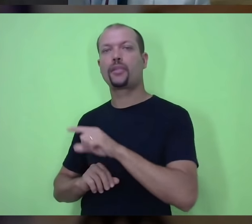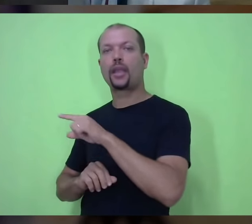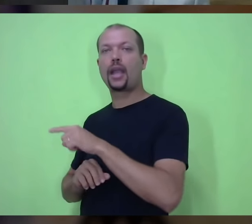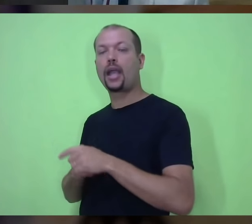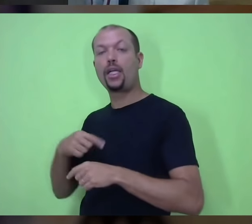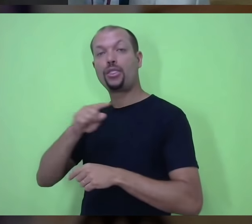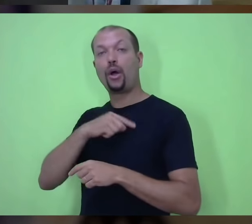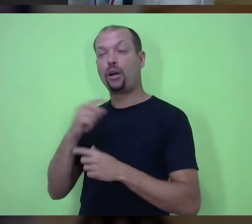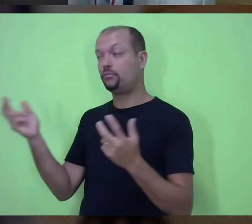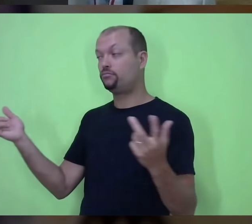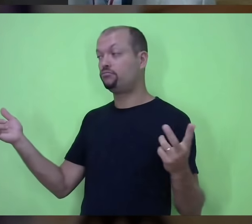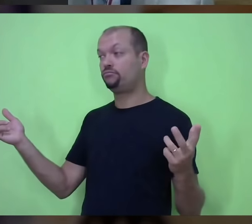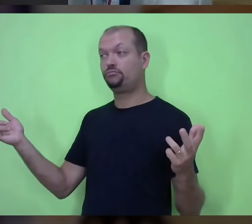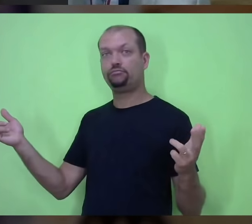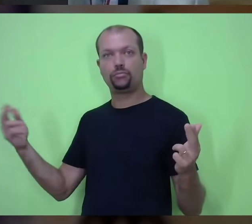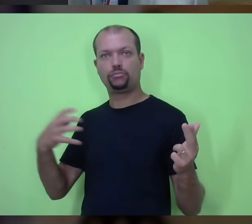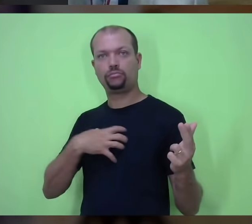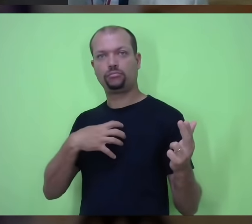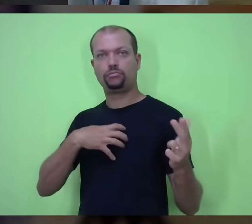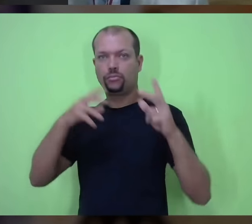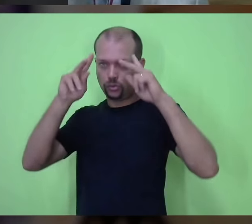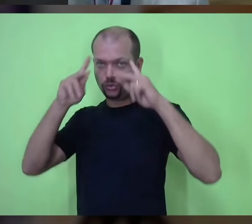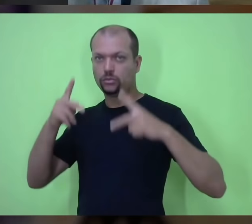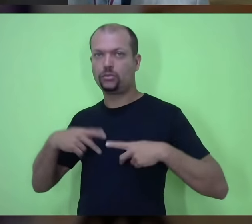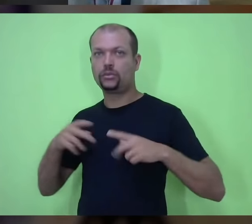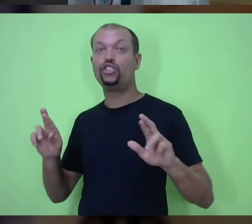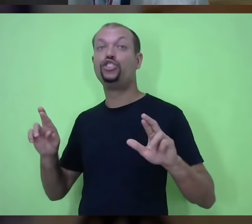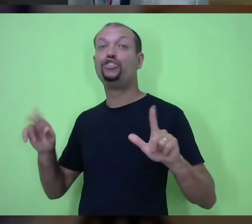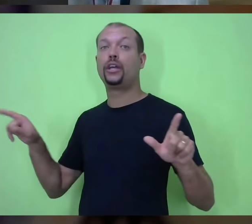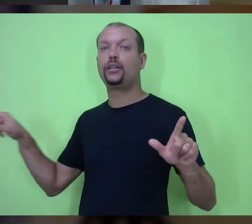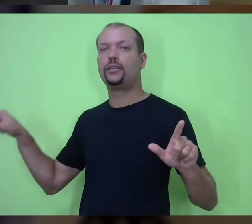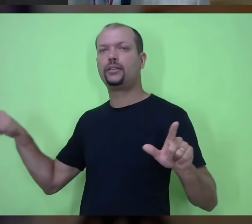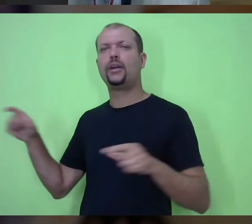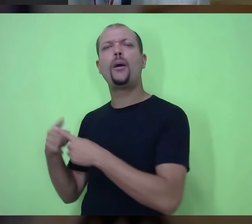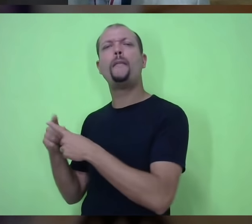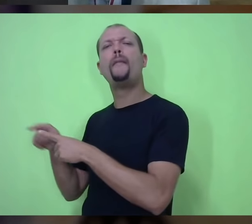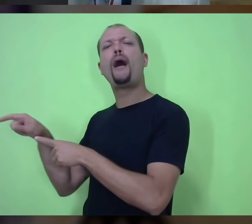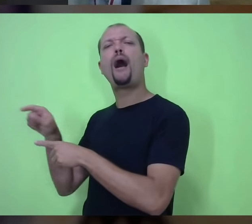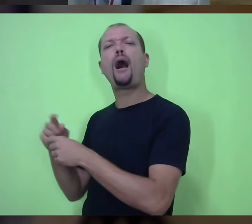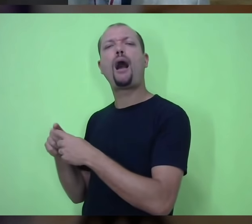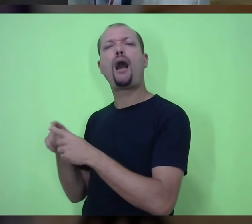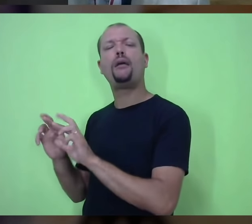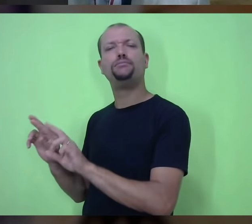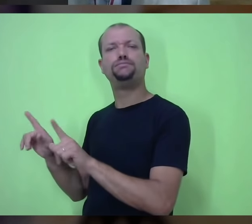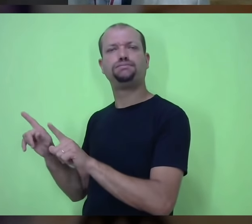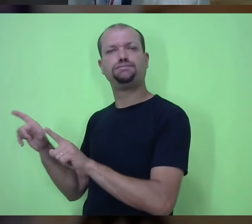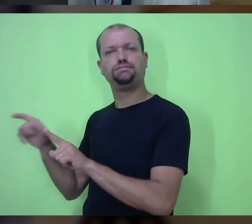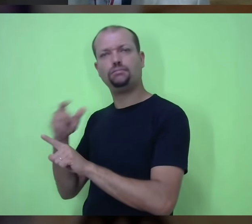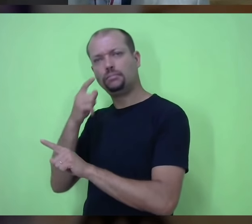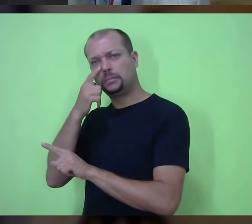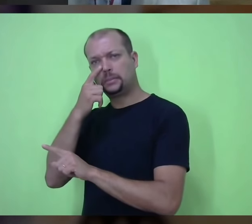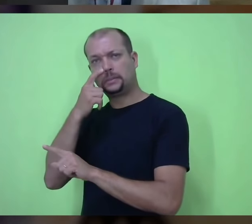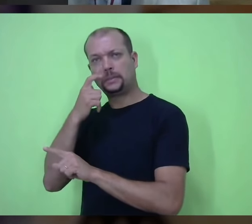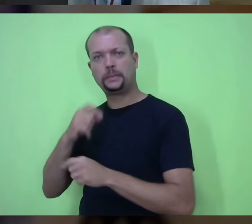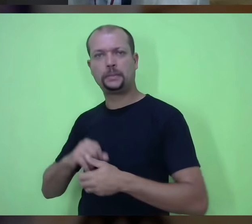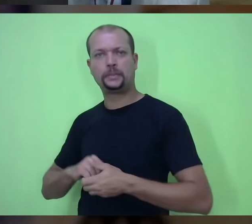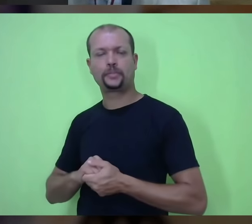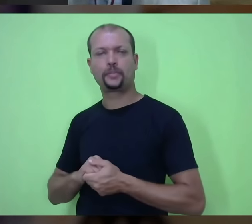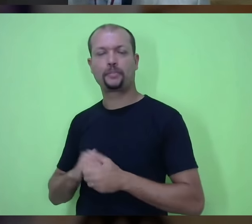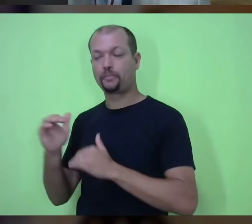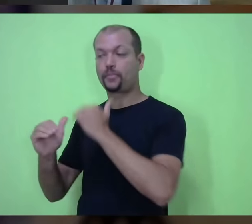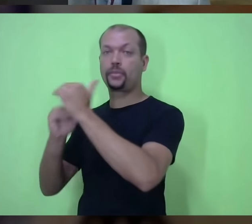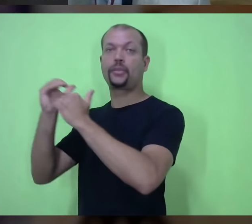identificado conosco, ele é apresentado distinto de nós, e essas expressões de autor da salvação e